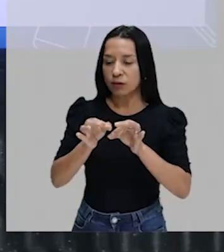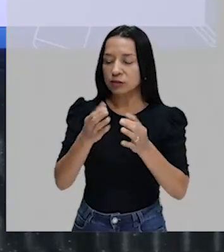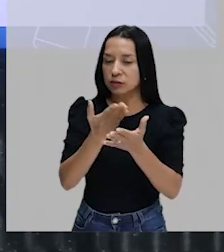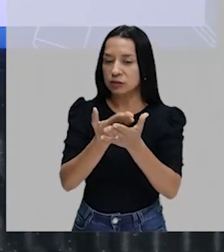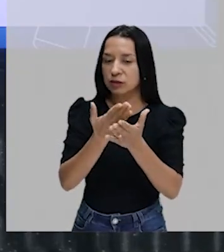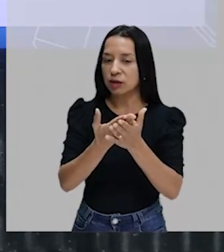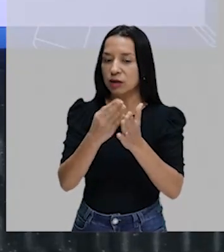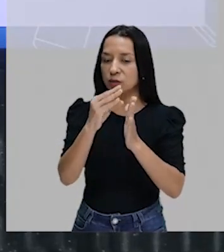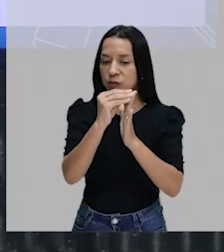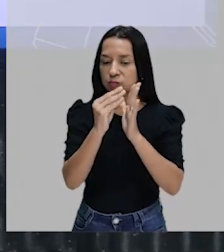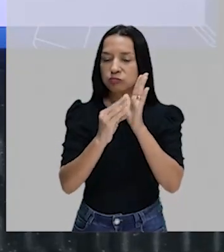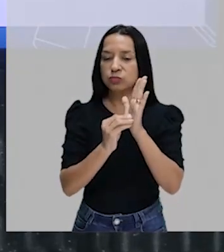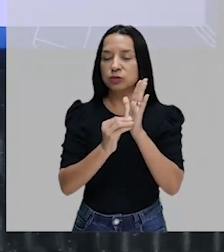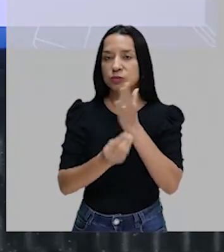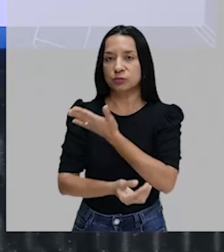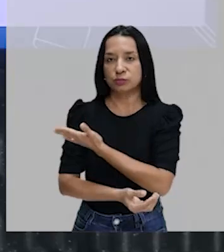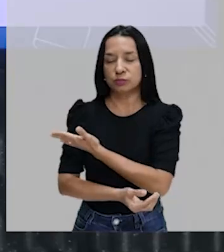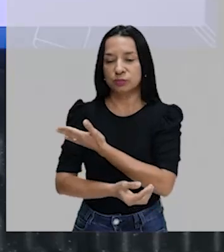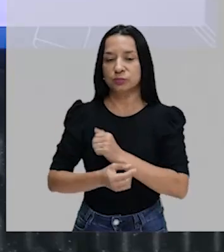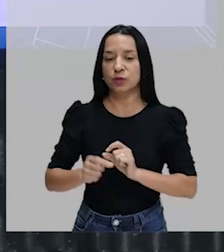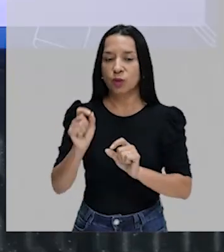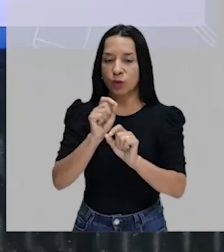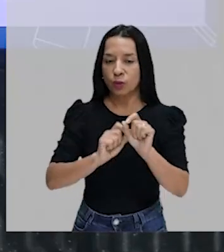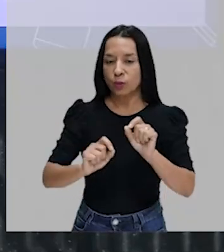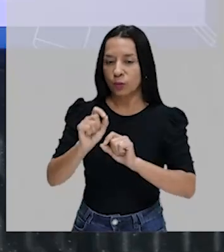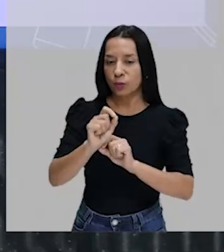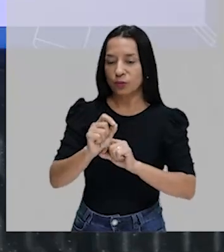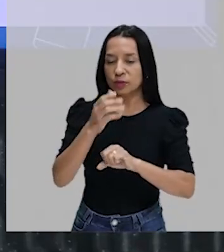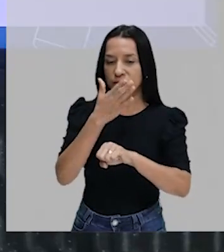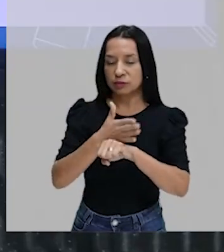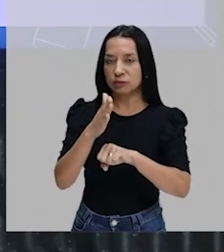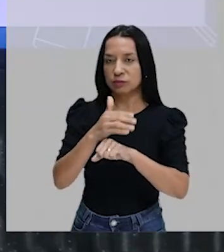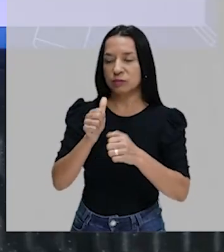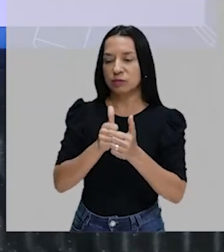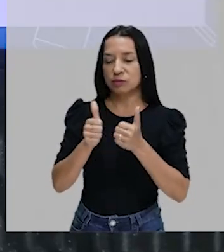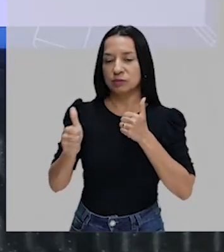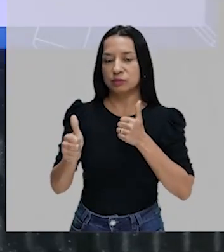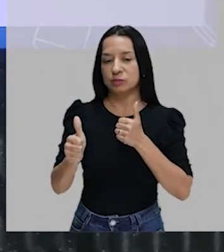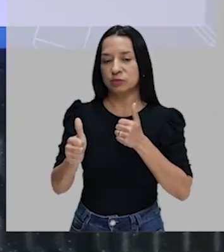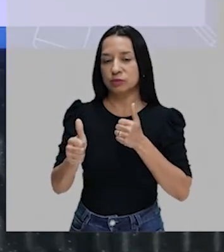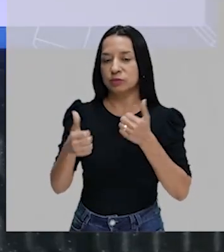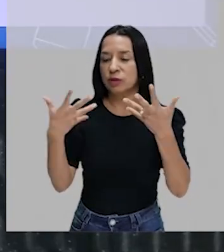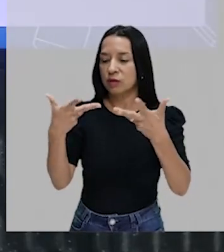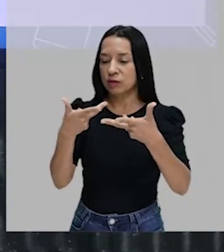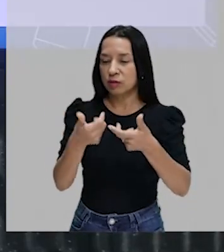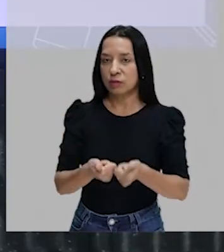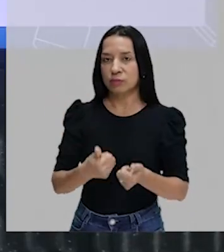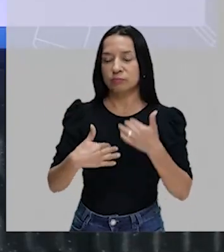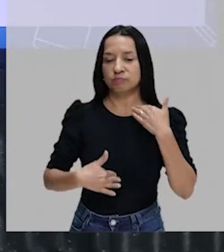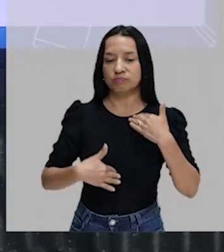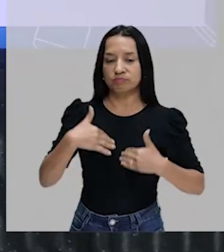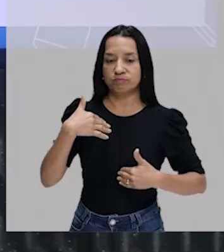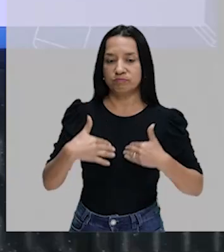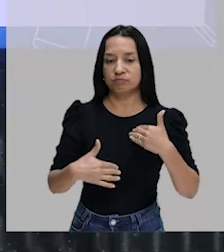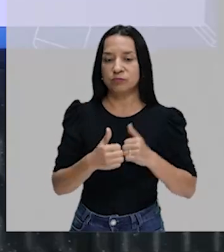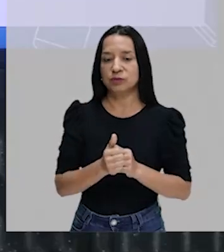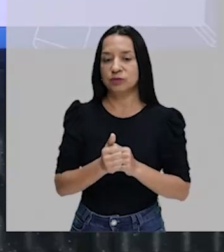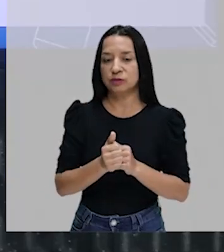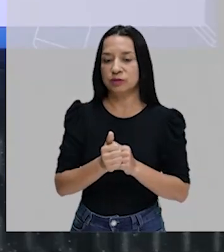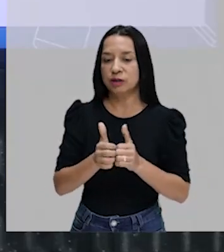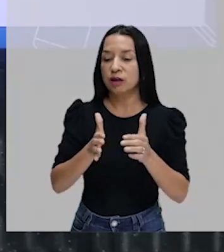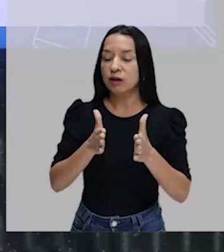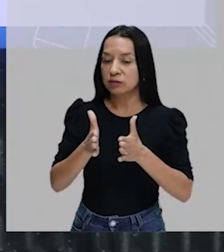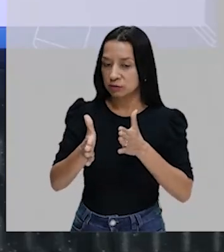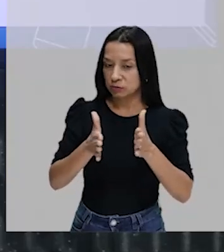forma. Vou falar para vocês o que é treinamento esportivo, né? As capacidades físicas, as fases